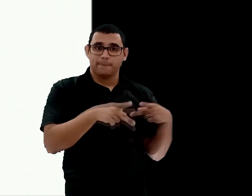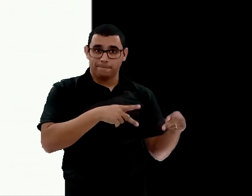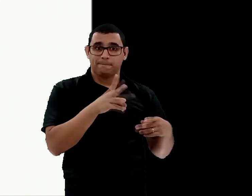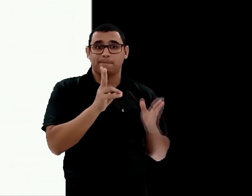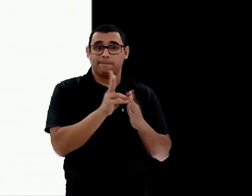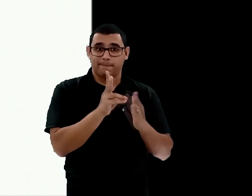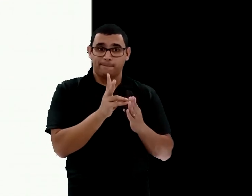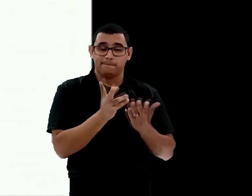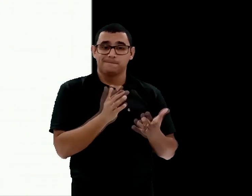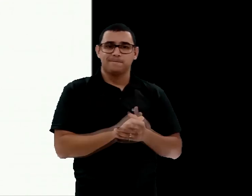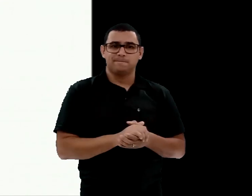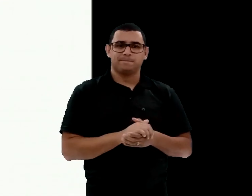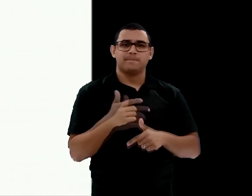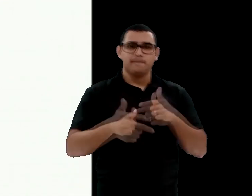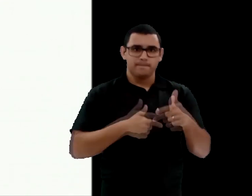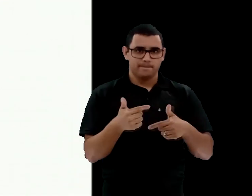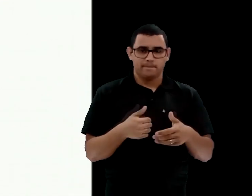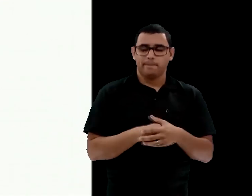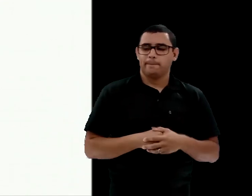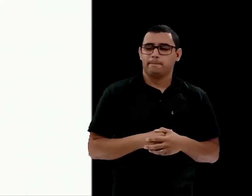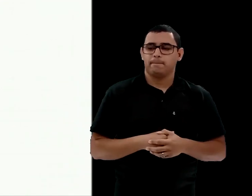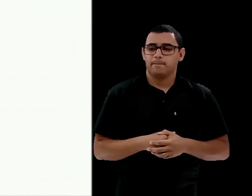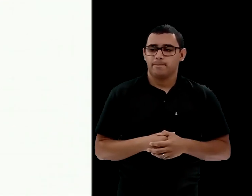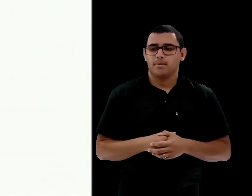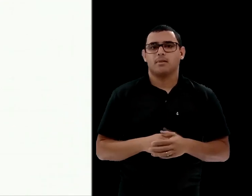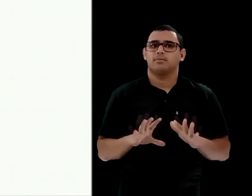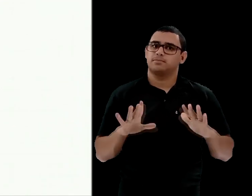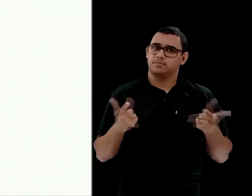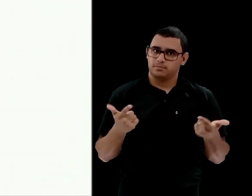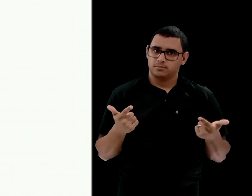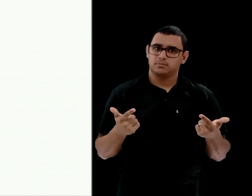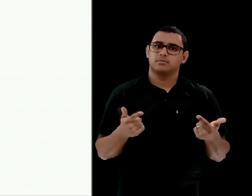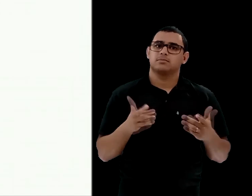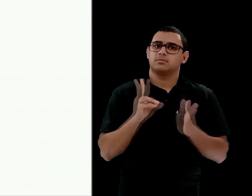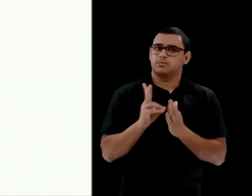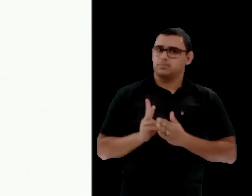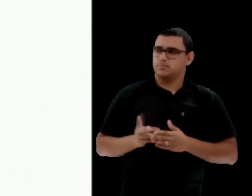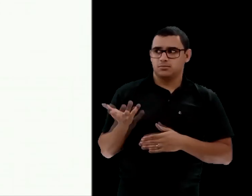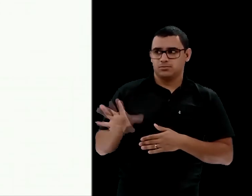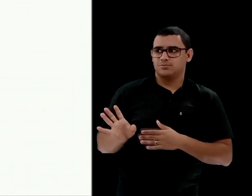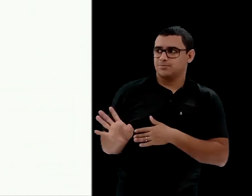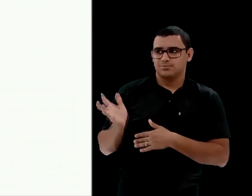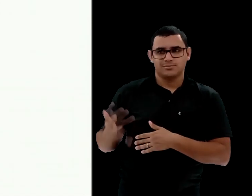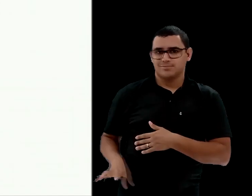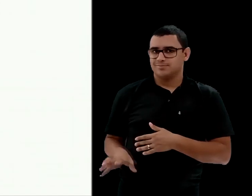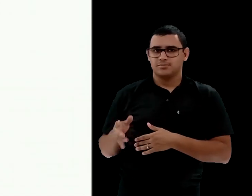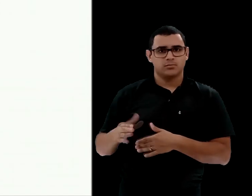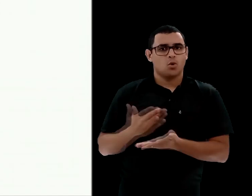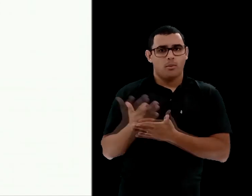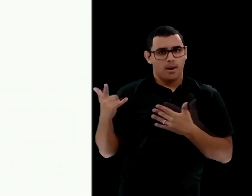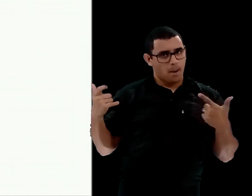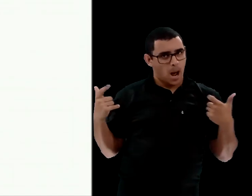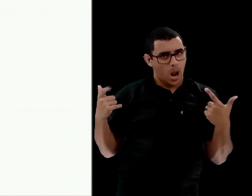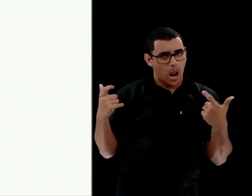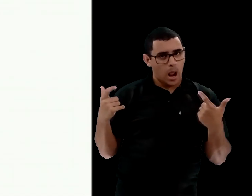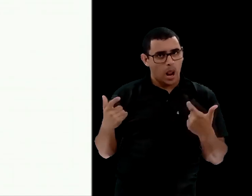povos indígenas com o trabalho escravo. Então, é lógico que eles vão resistir, e aí vem as guerras,